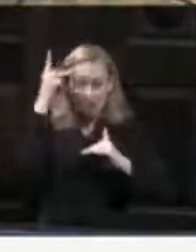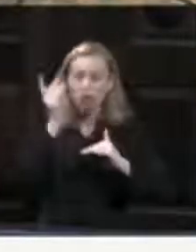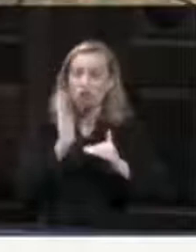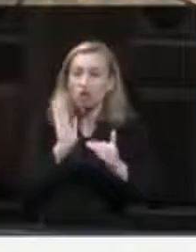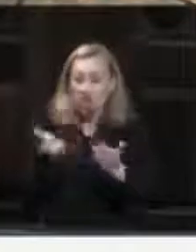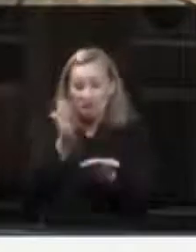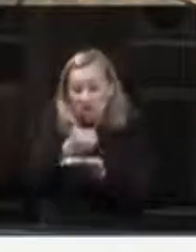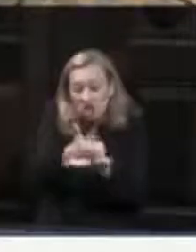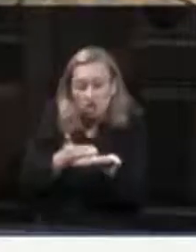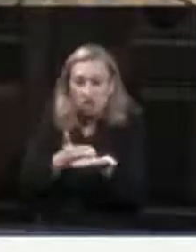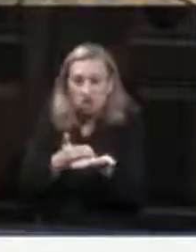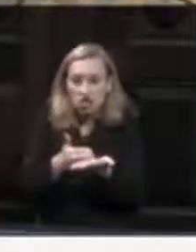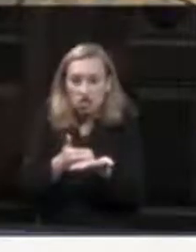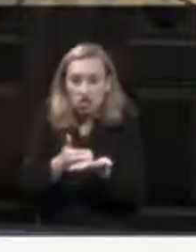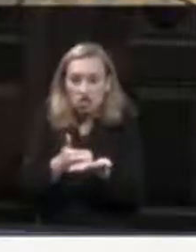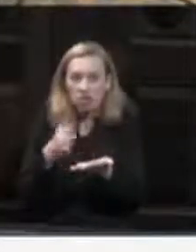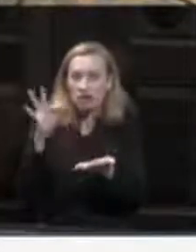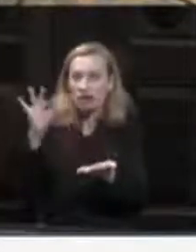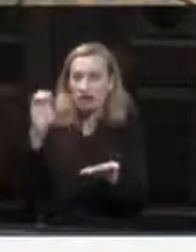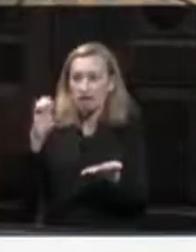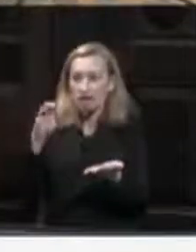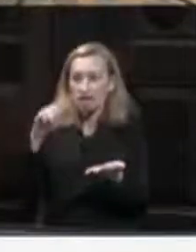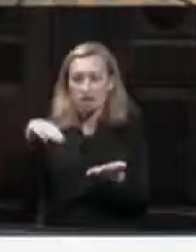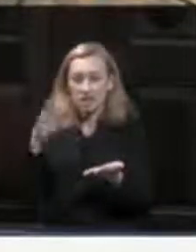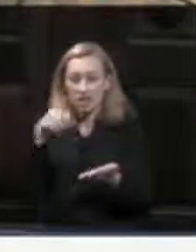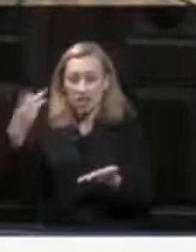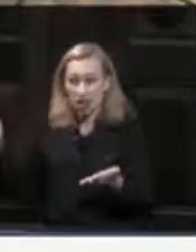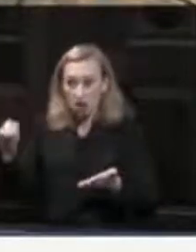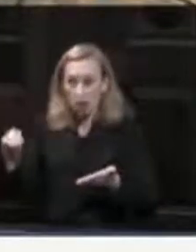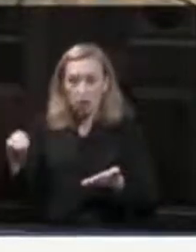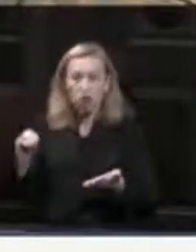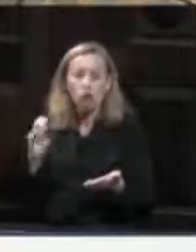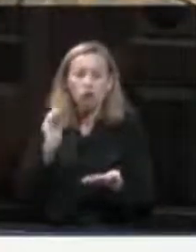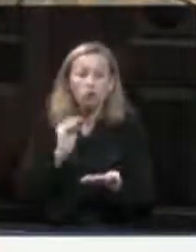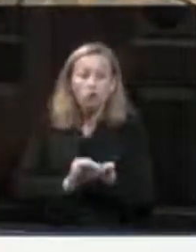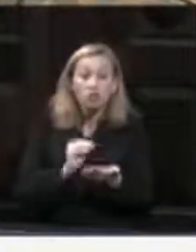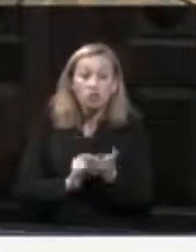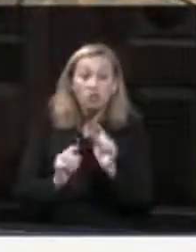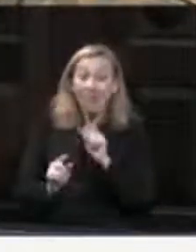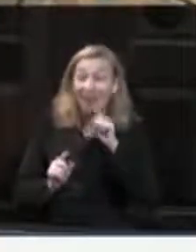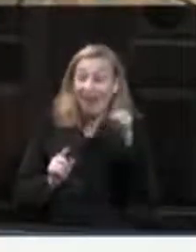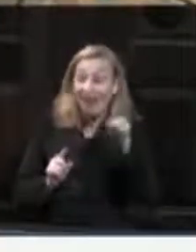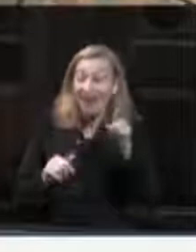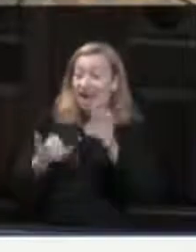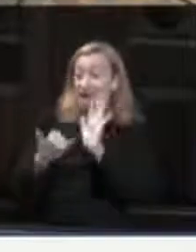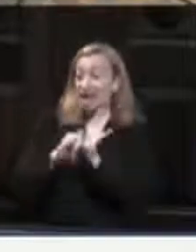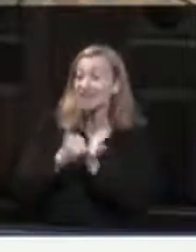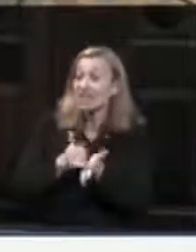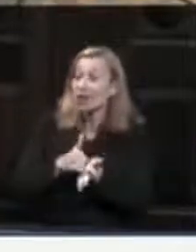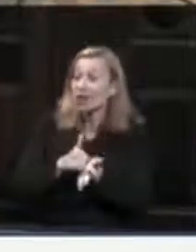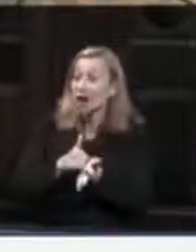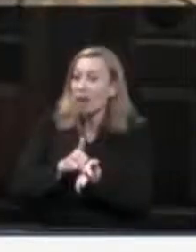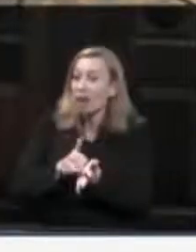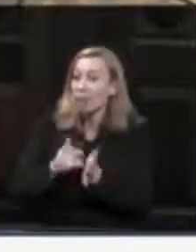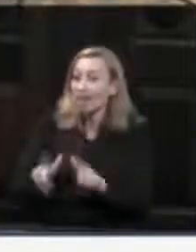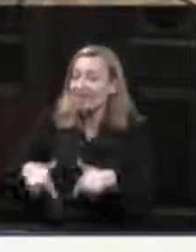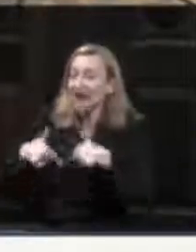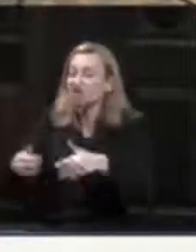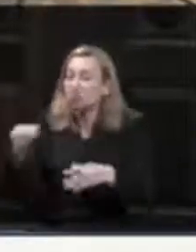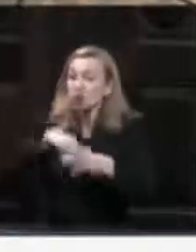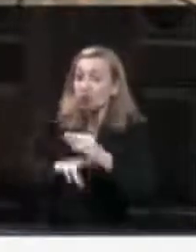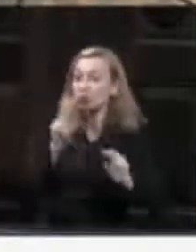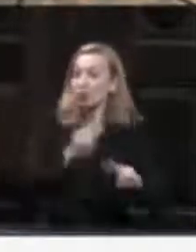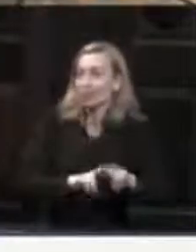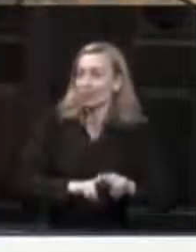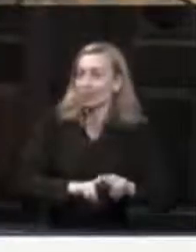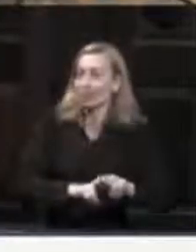divididas por facções para os presídios. Lá o que não falta é celular, arma e droga, essa que é a verdade. A gente tem que olhar